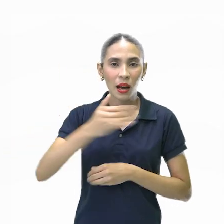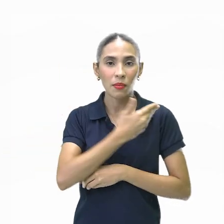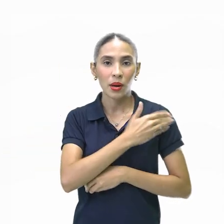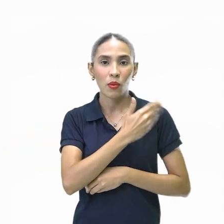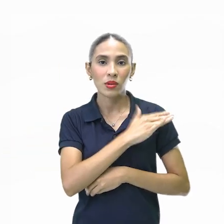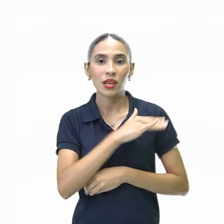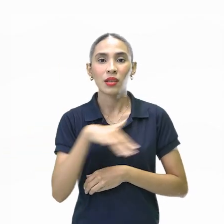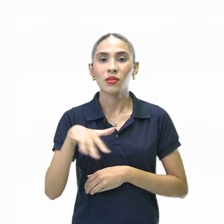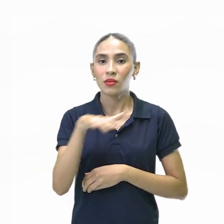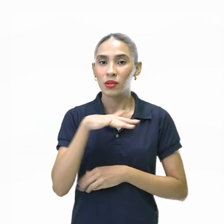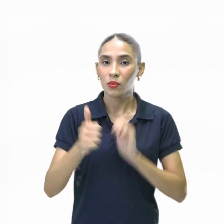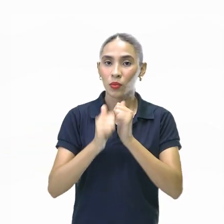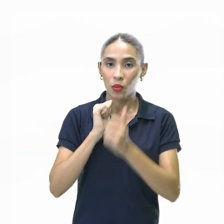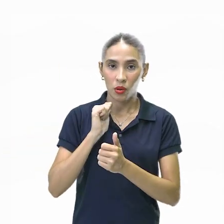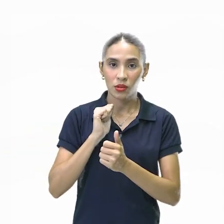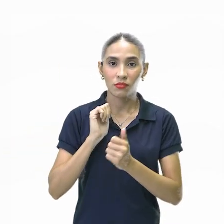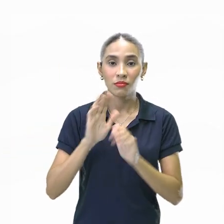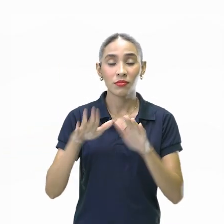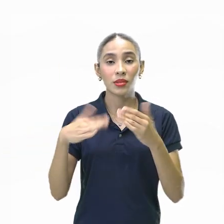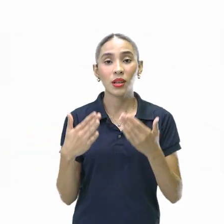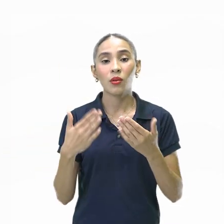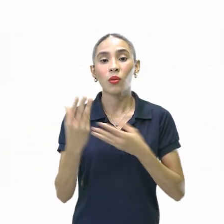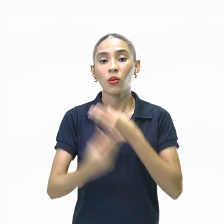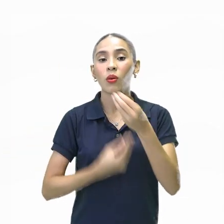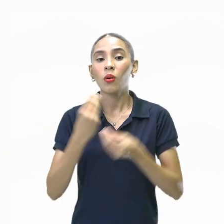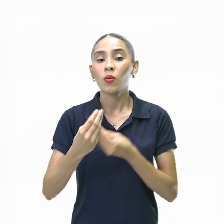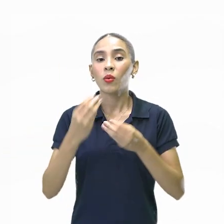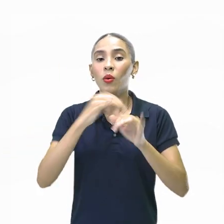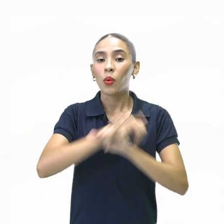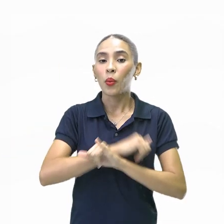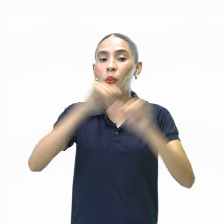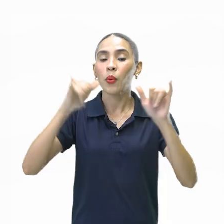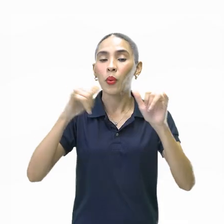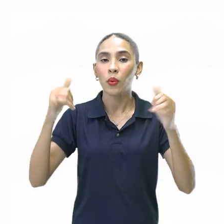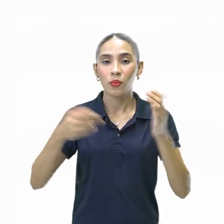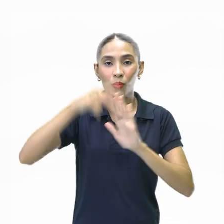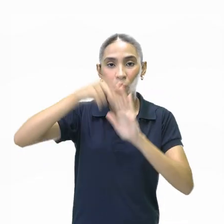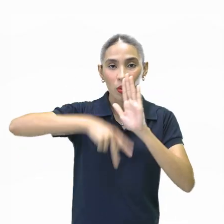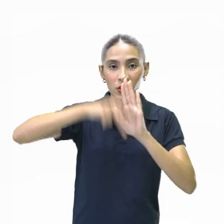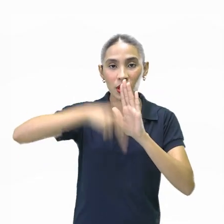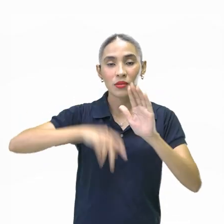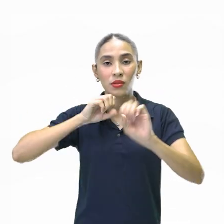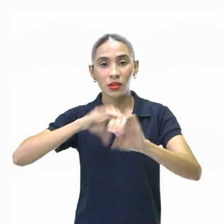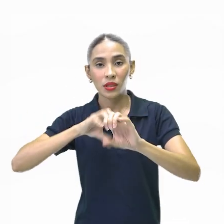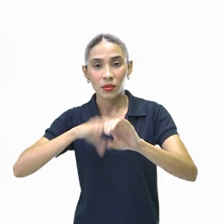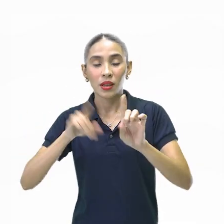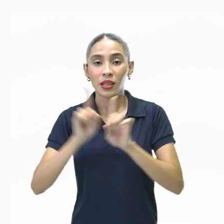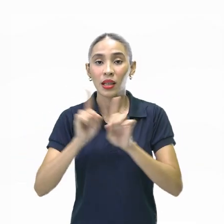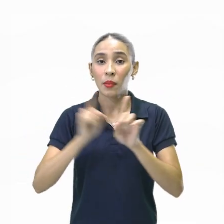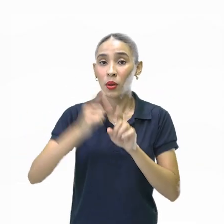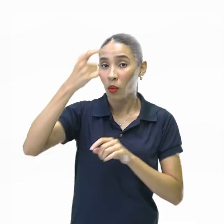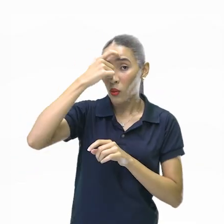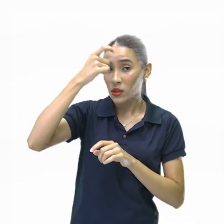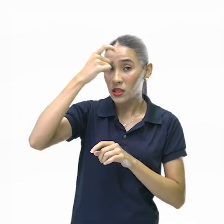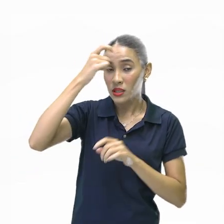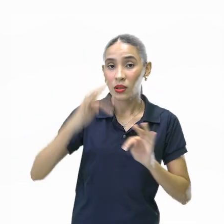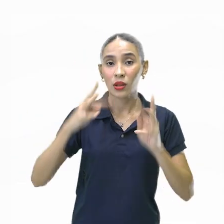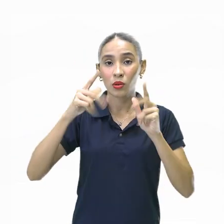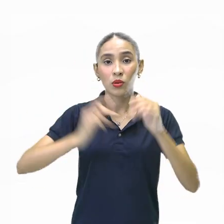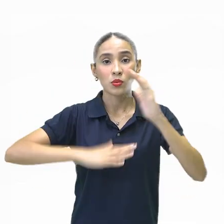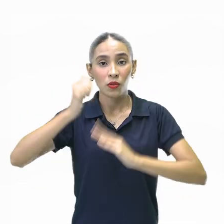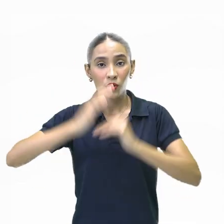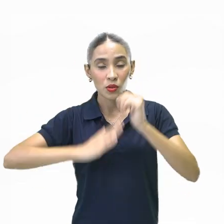mundo esportivo? Através da promoção de programas educacionais e campanhas de conscientização para atletas,